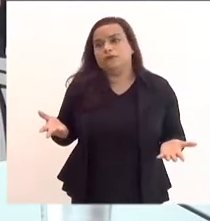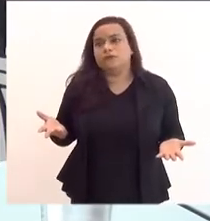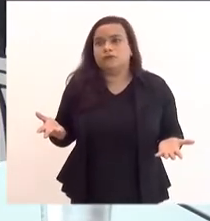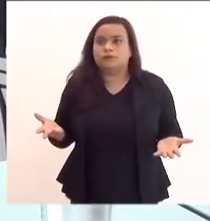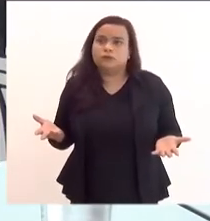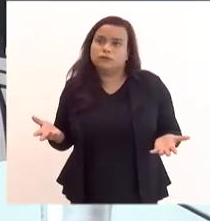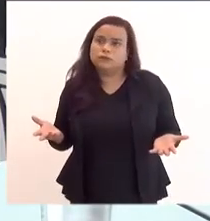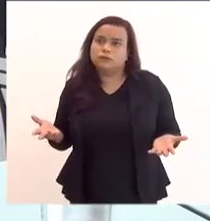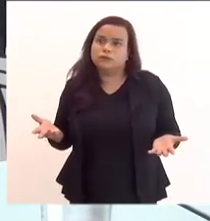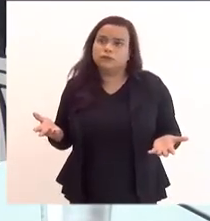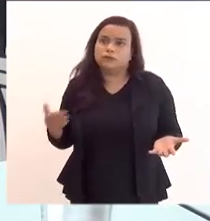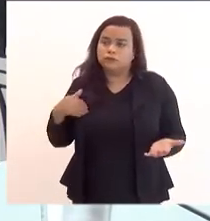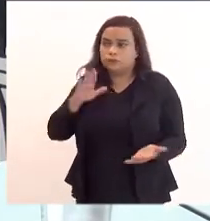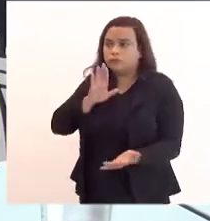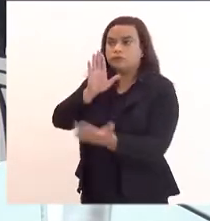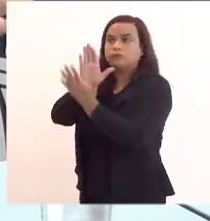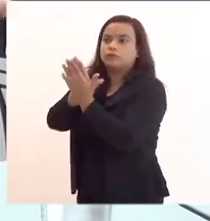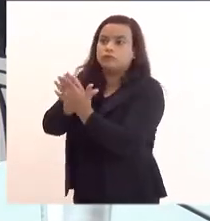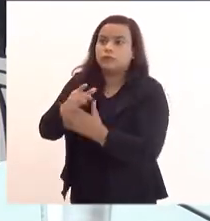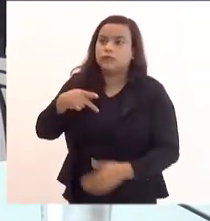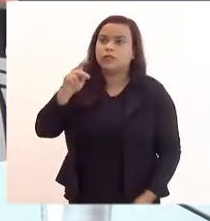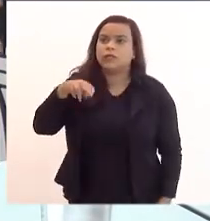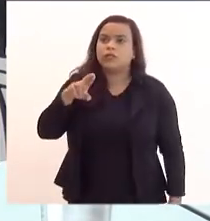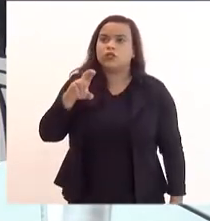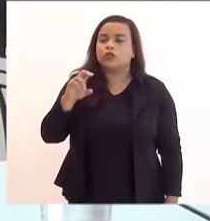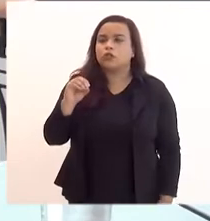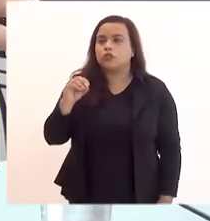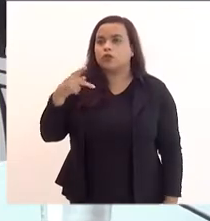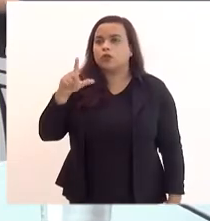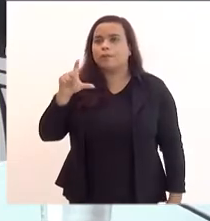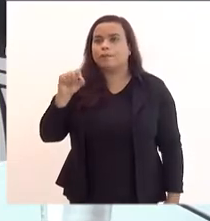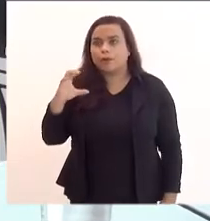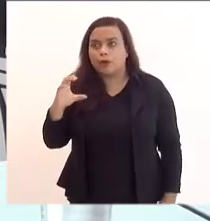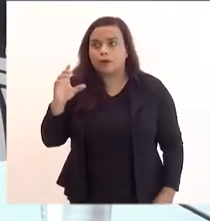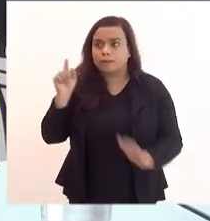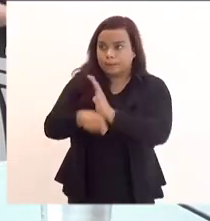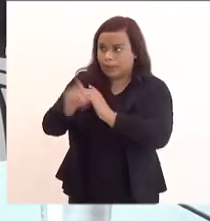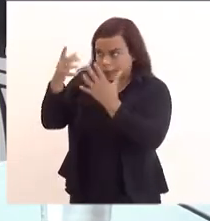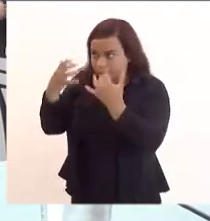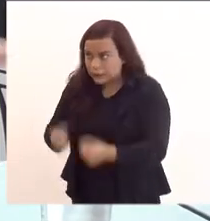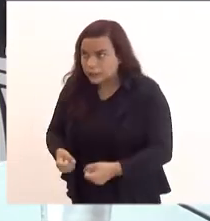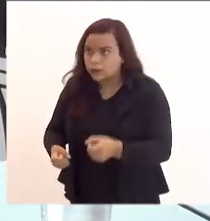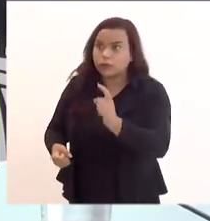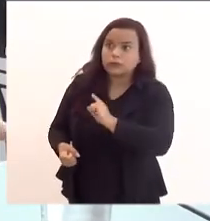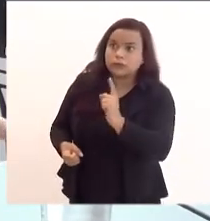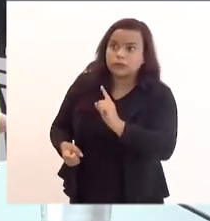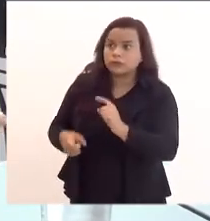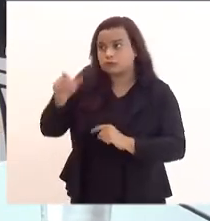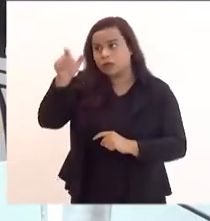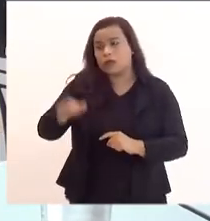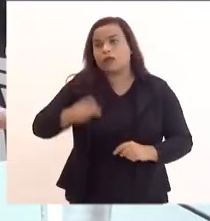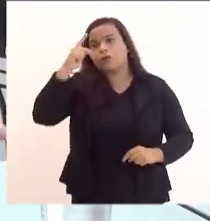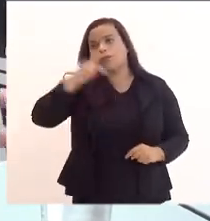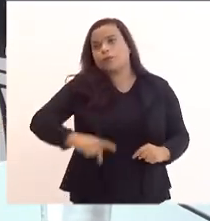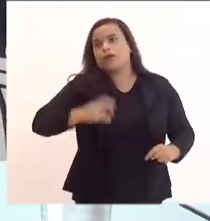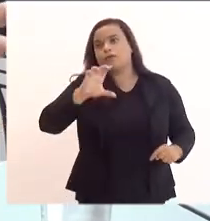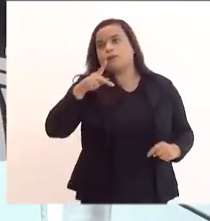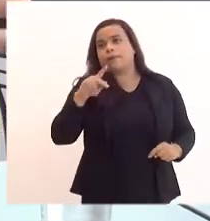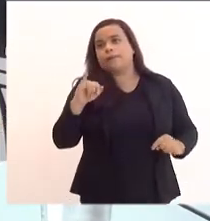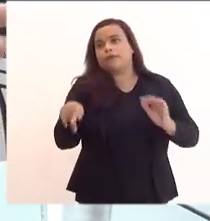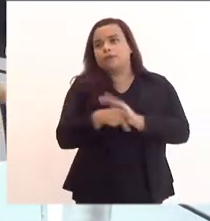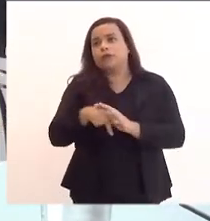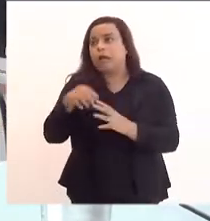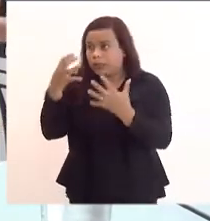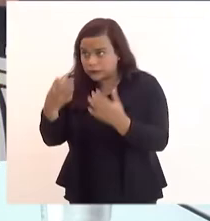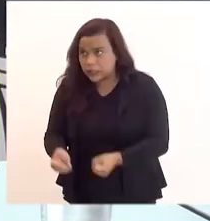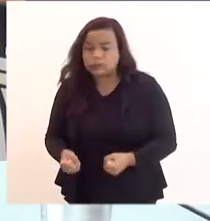eu vou ao Quinoploc, pergunto a ele se ele aceita ou não, já que ele é o presidente da CPI. Se ele aceitar, muito